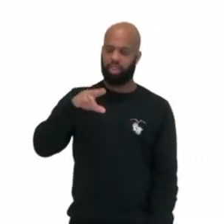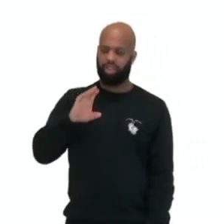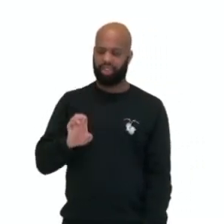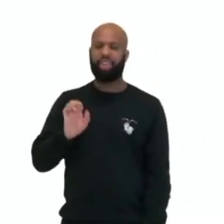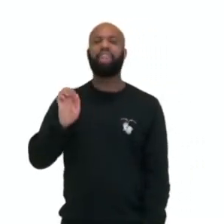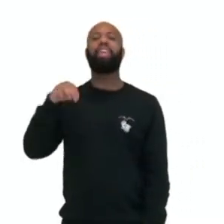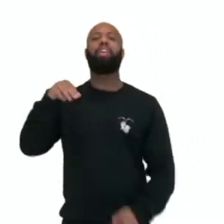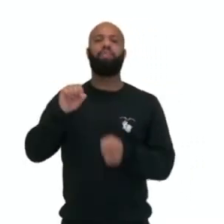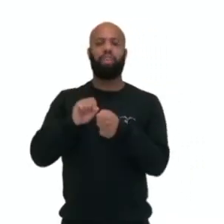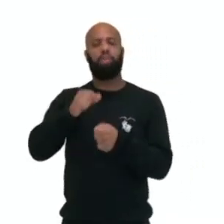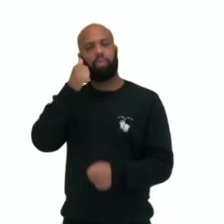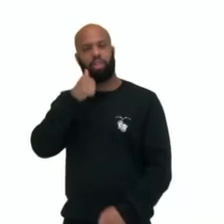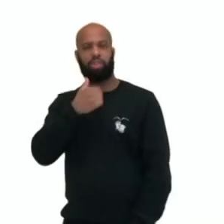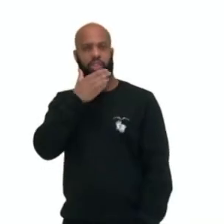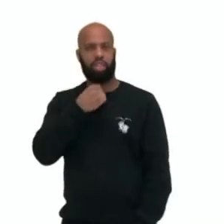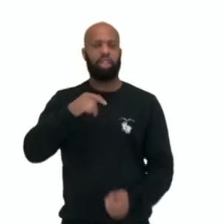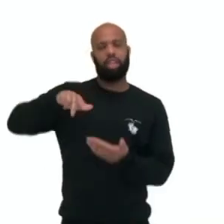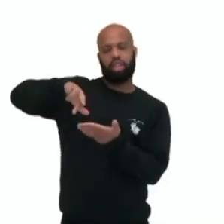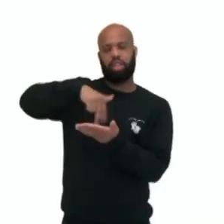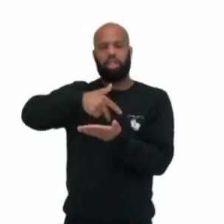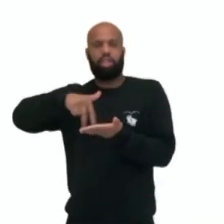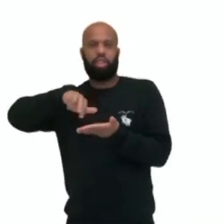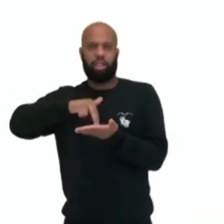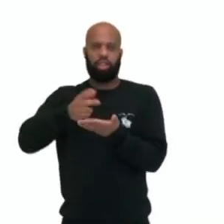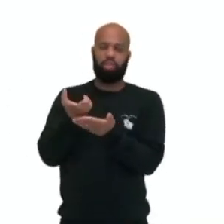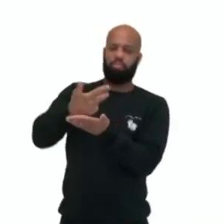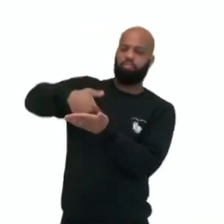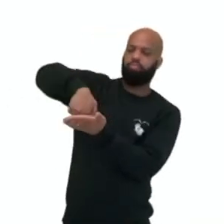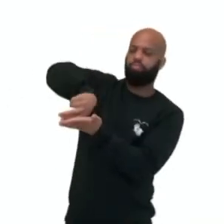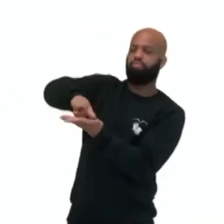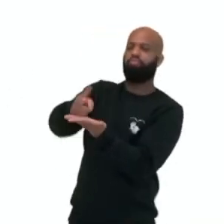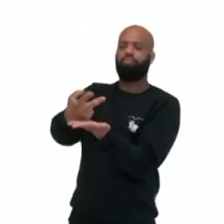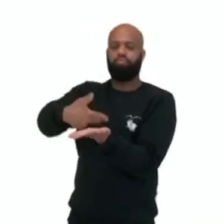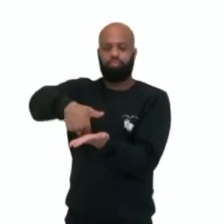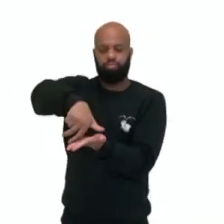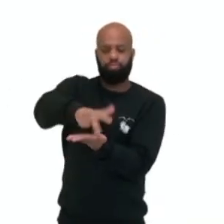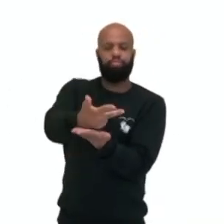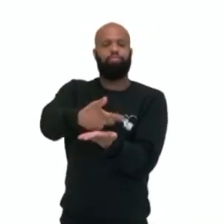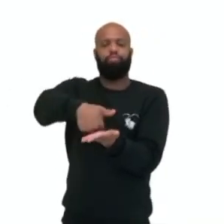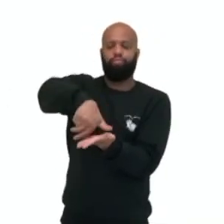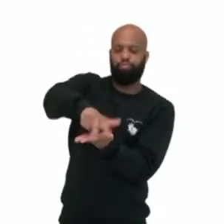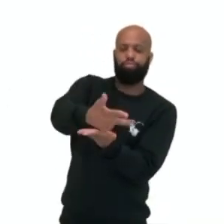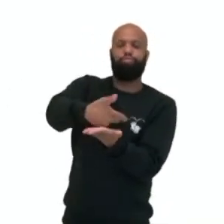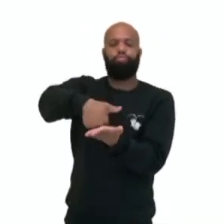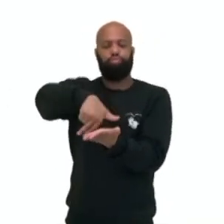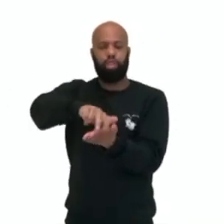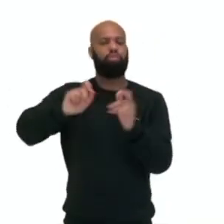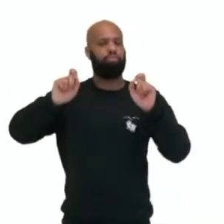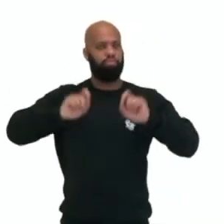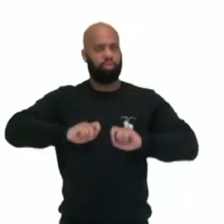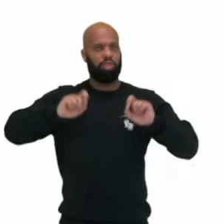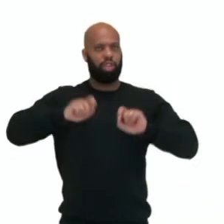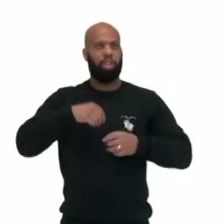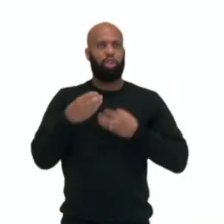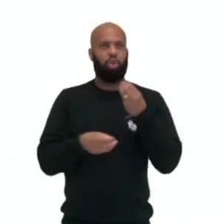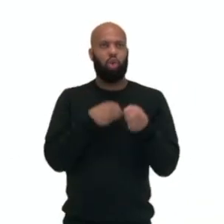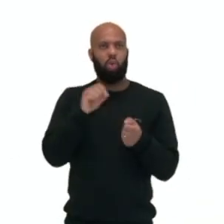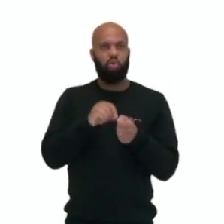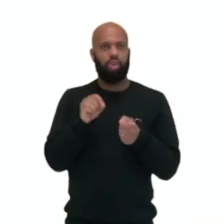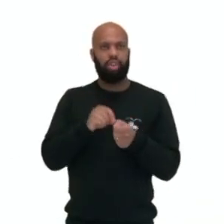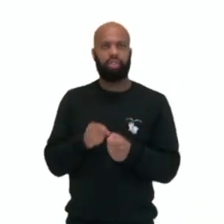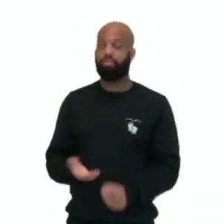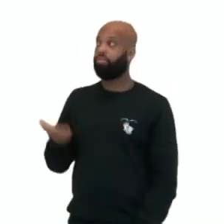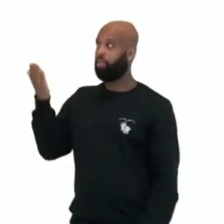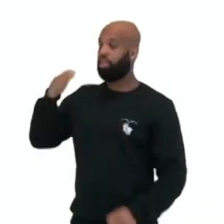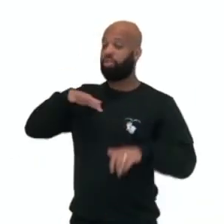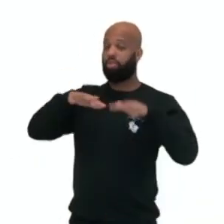big girls. O breakdance baseia-se na performance do dançarino, na sua capacidade de travar e quebrar